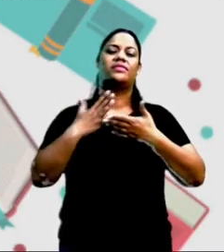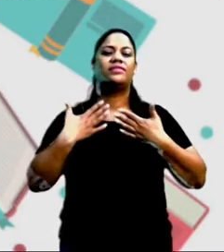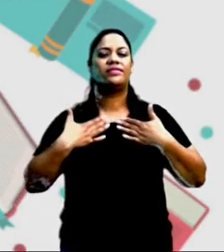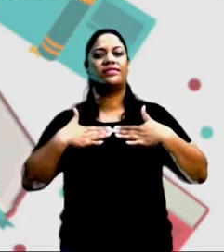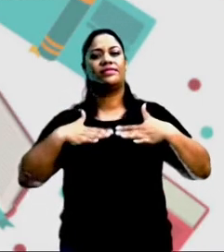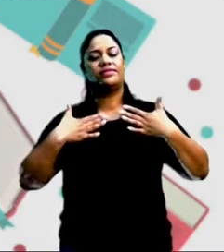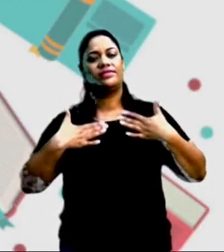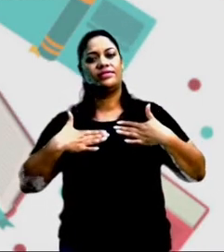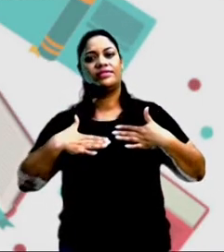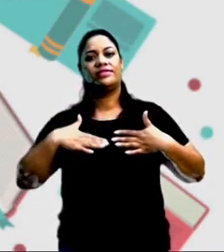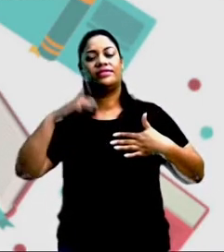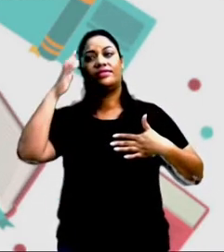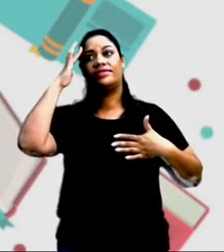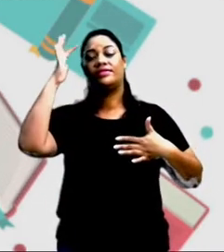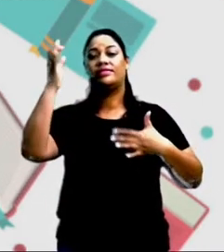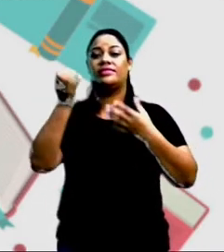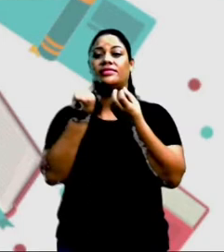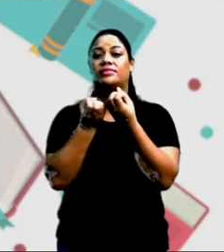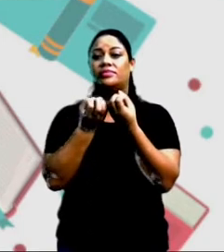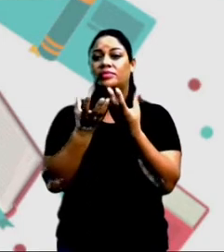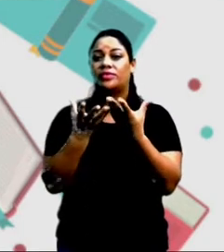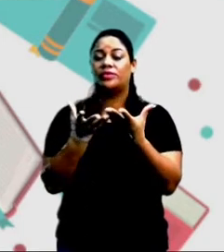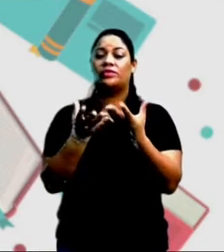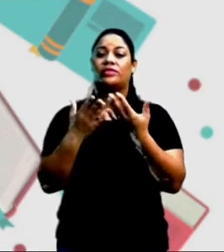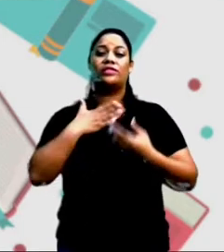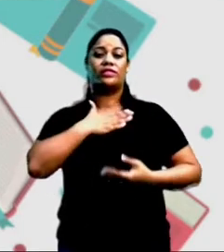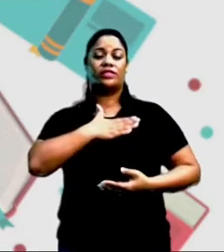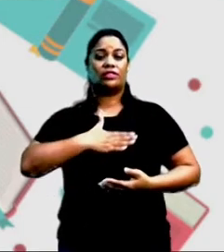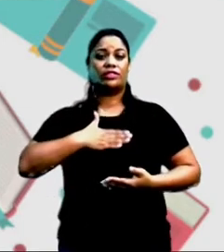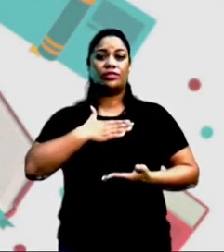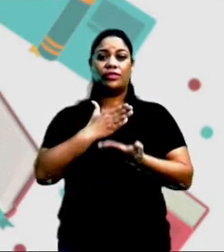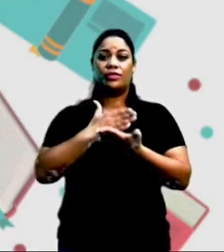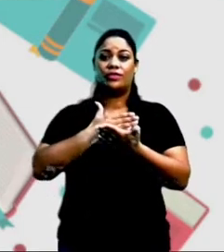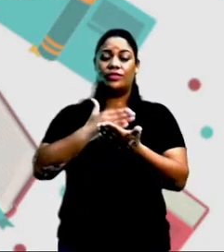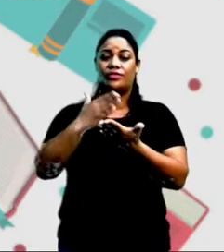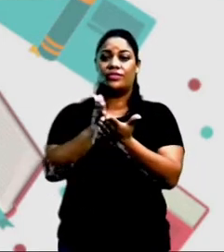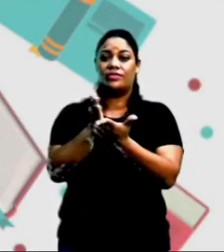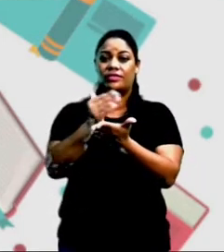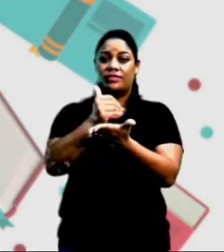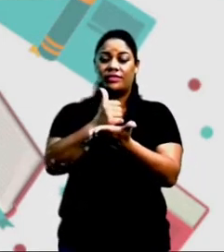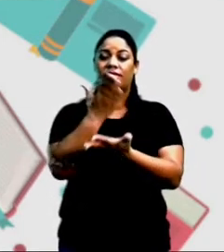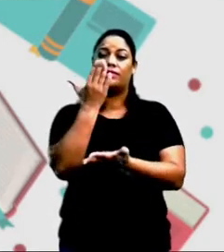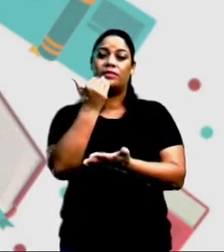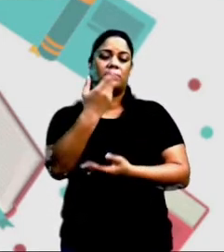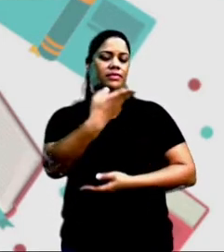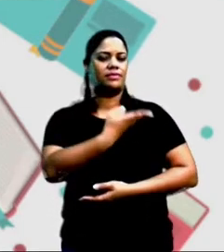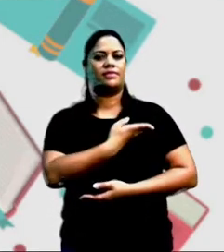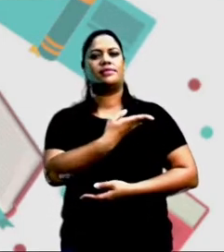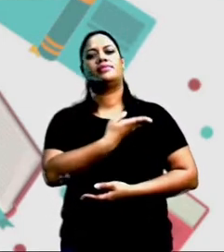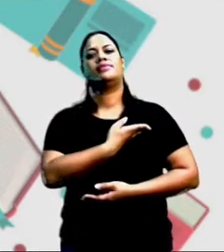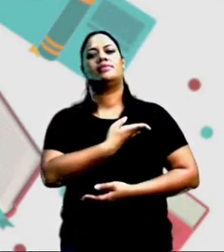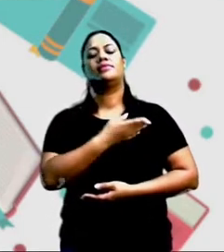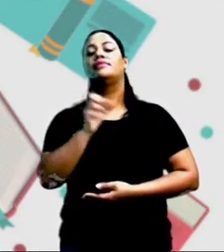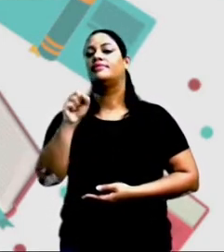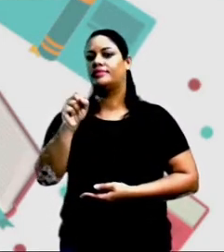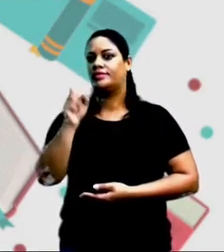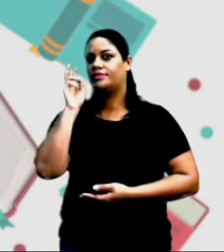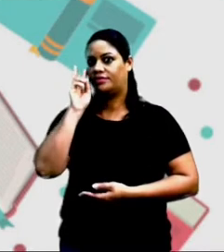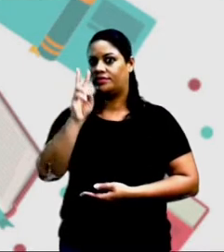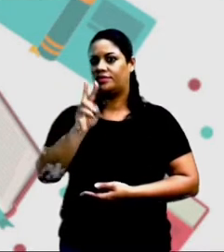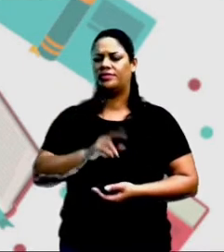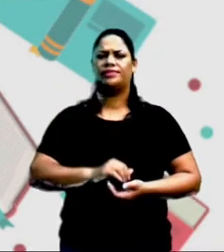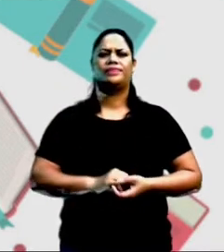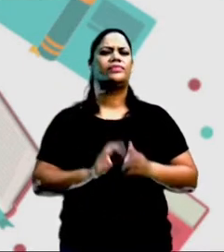bem intencionado, que gosta de repartir a comida com os amigos. Sim. Veja aí,